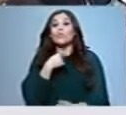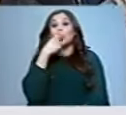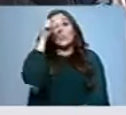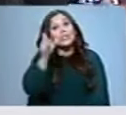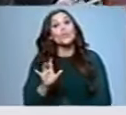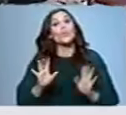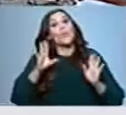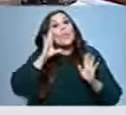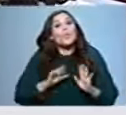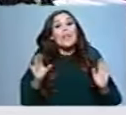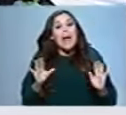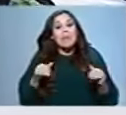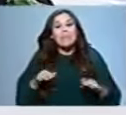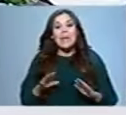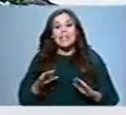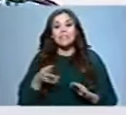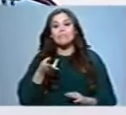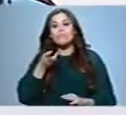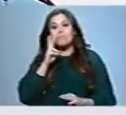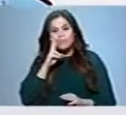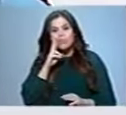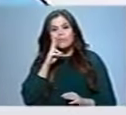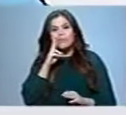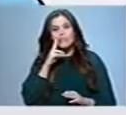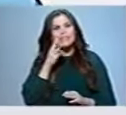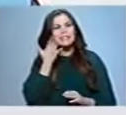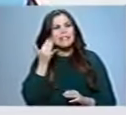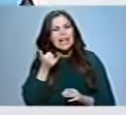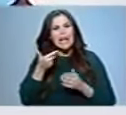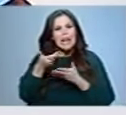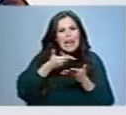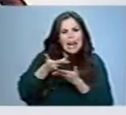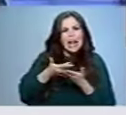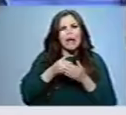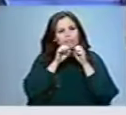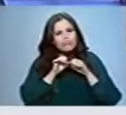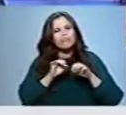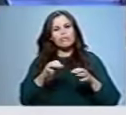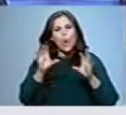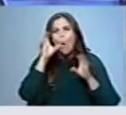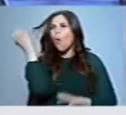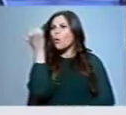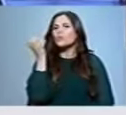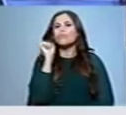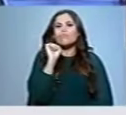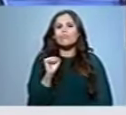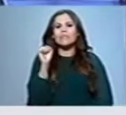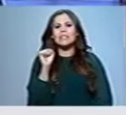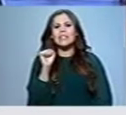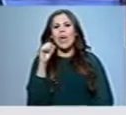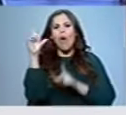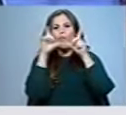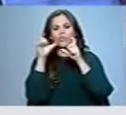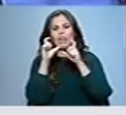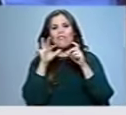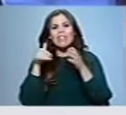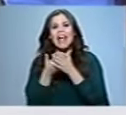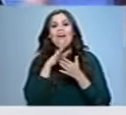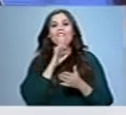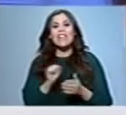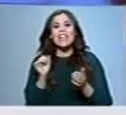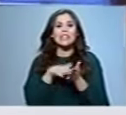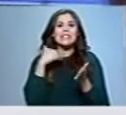mas a altura, o chefe estava bastante investido em partilhar a cultura dele, sim. Então ele deu lá a minha máquina a ficar com os filhos dele e eles andavam sempre a